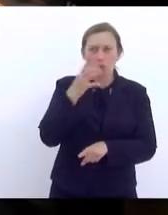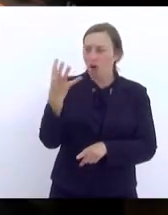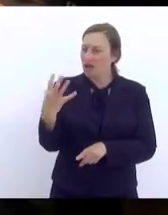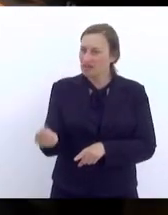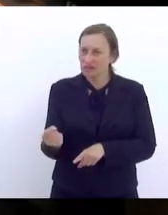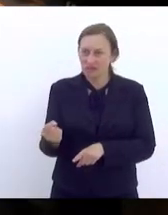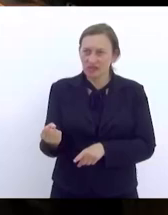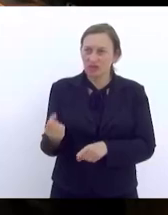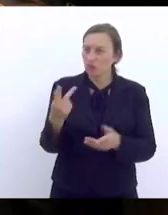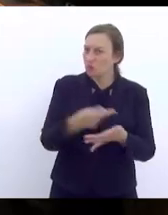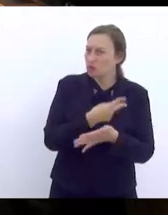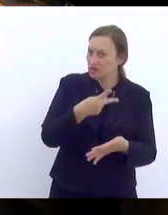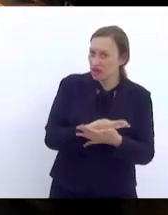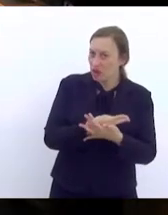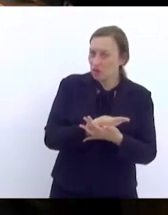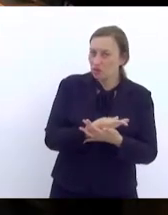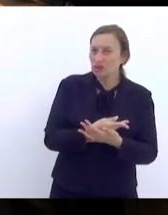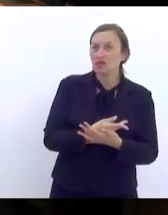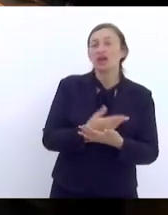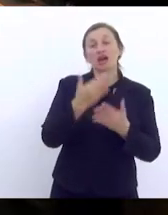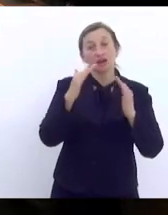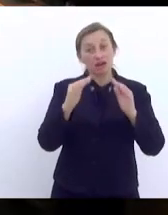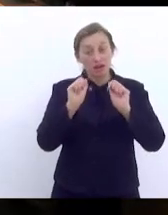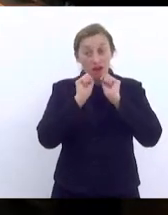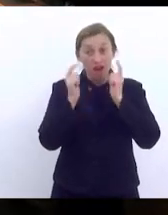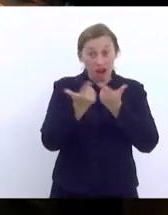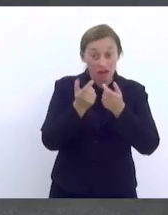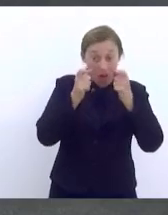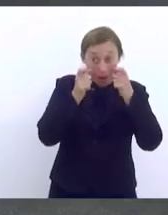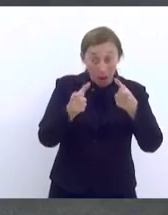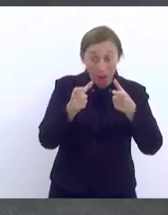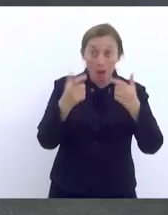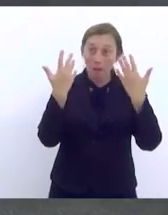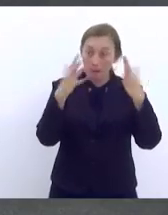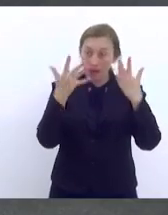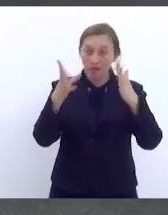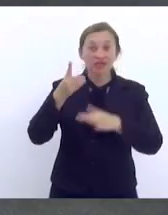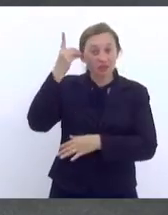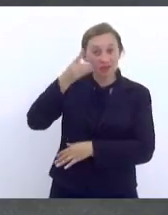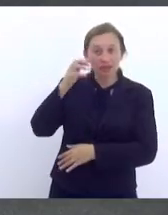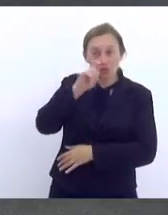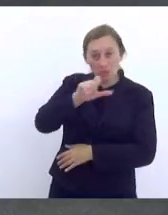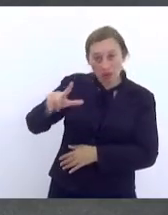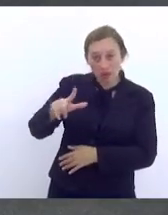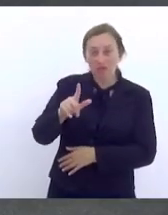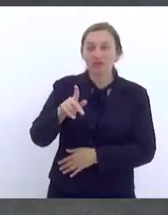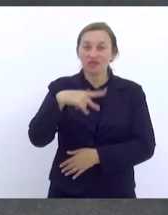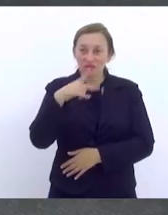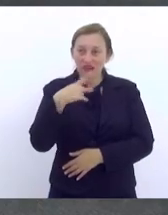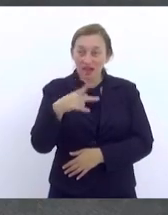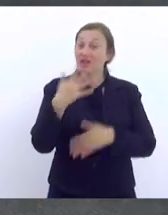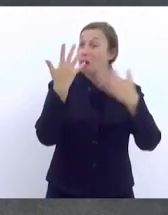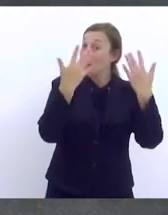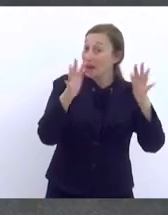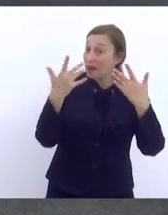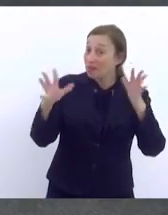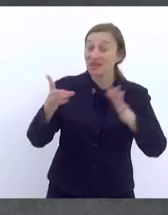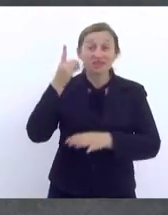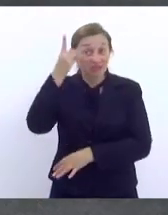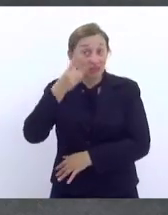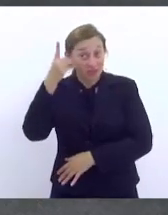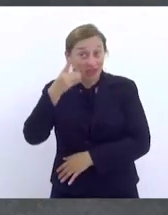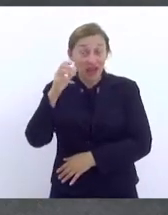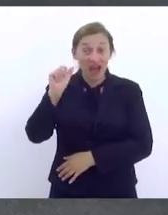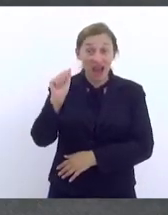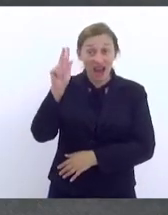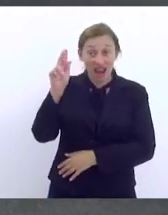com mal feitos e essa casa tem que estar Alerta Parabéns ao Deputado Paul Bell por falar o que tem que ser dito Parabéns ao Deputado Alan